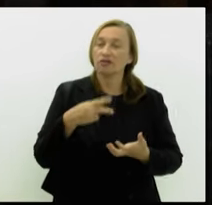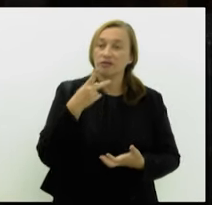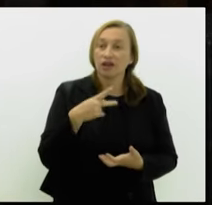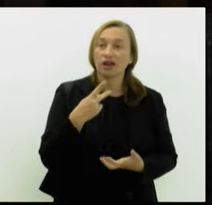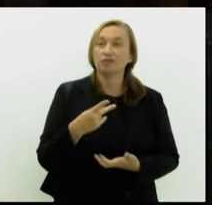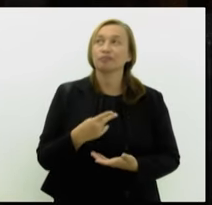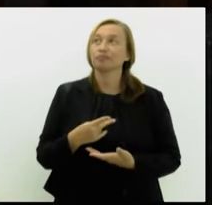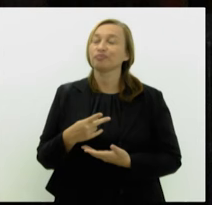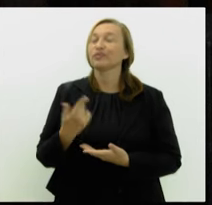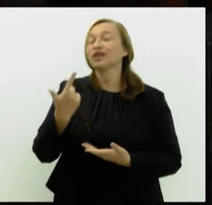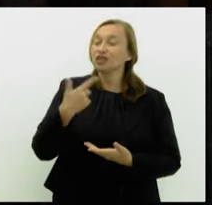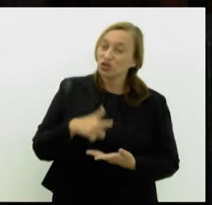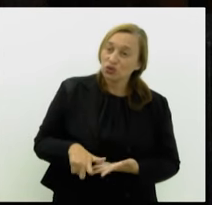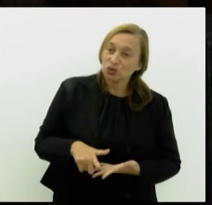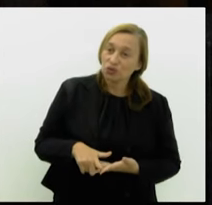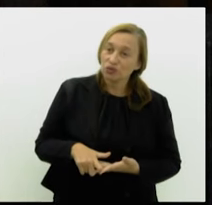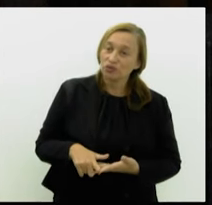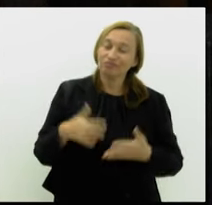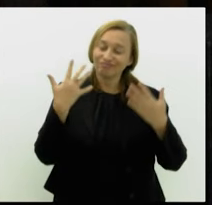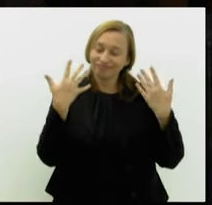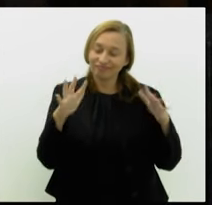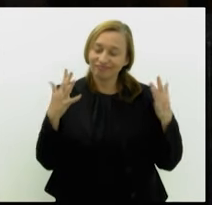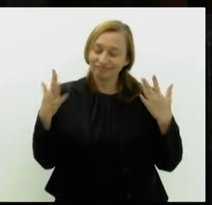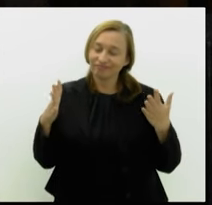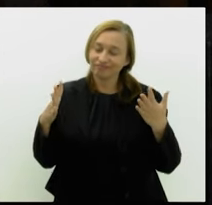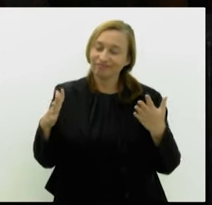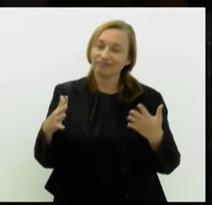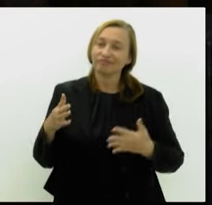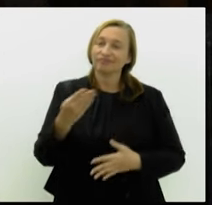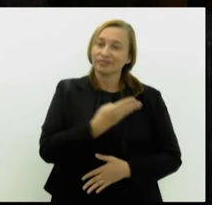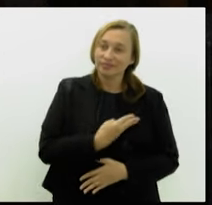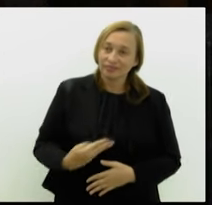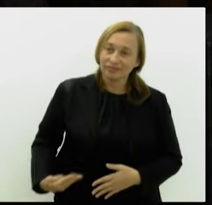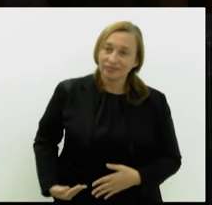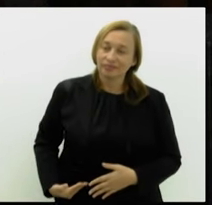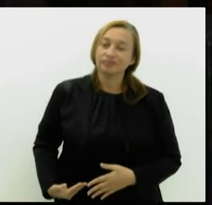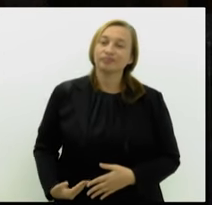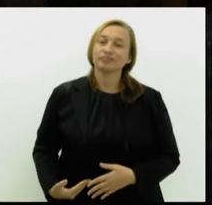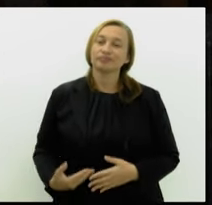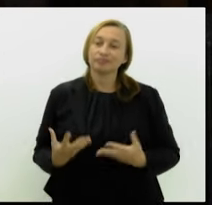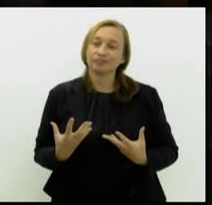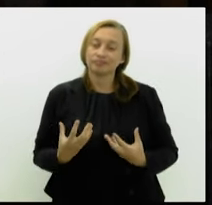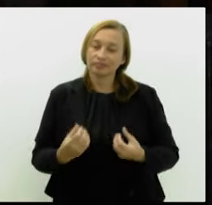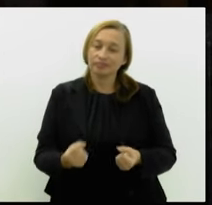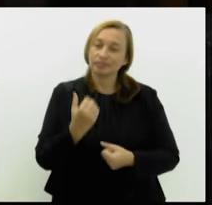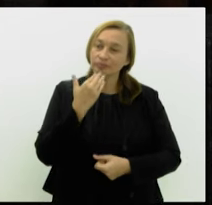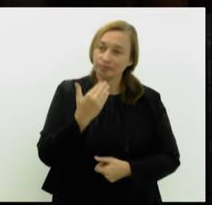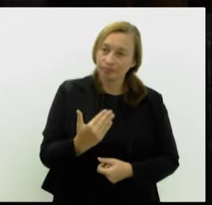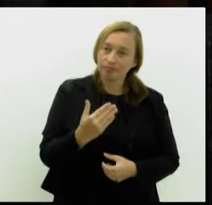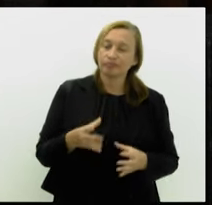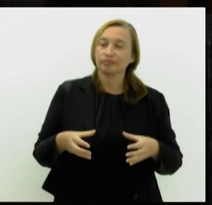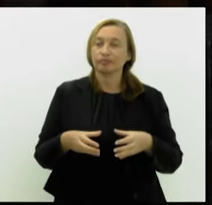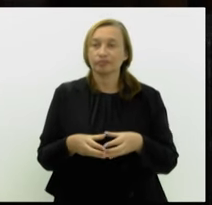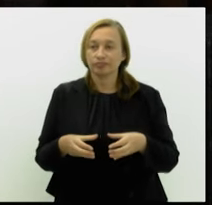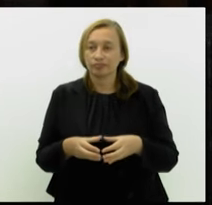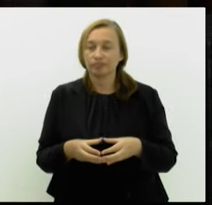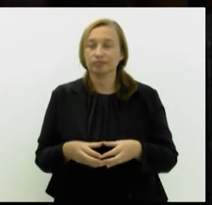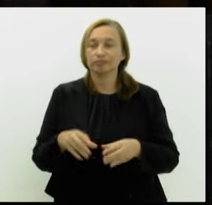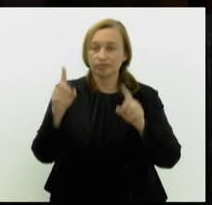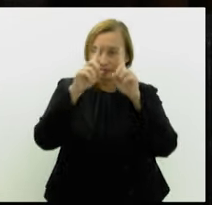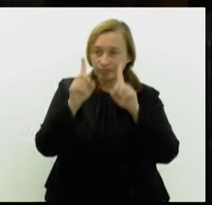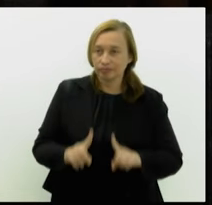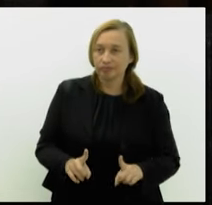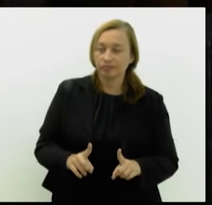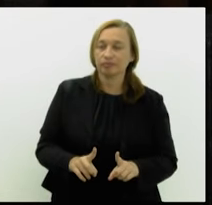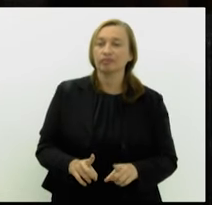um, mais uma vez, é um aplauso que dou ao governo por atender, de fato, uma demanda da pessoa com deficiência e que